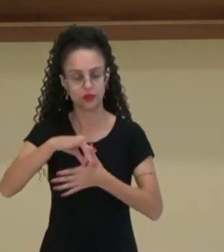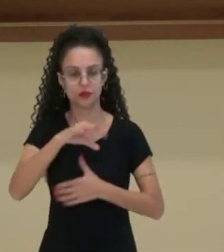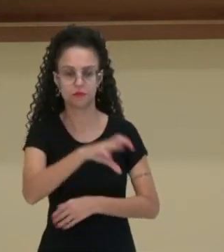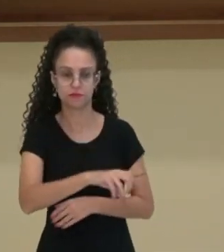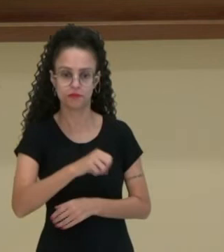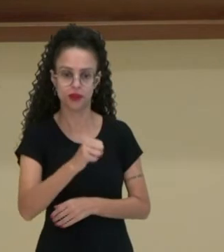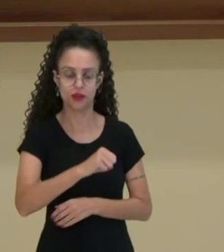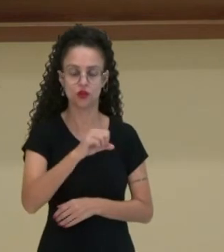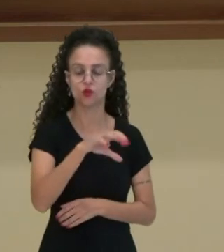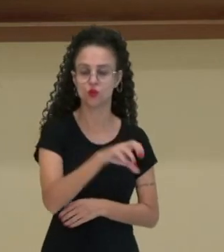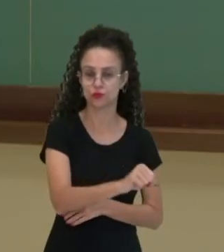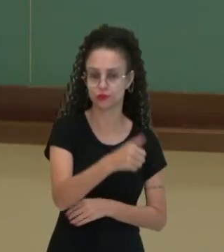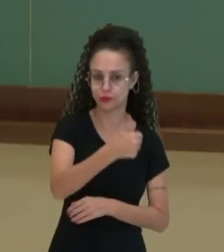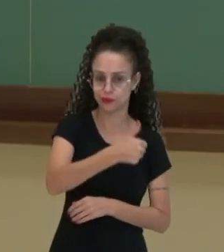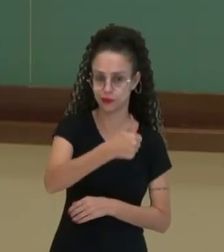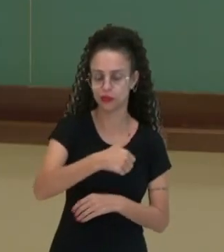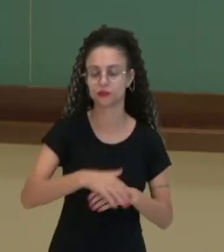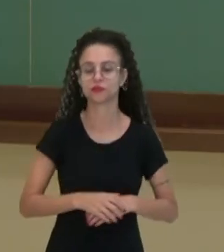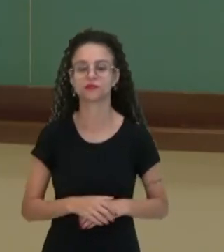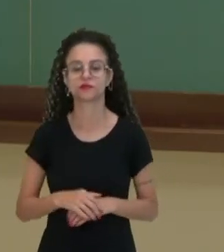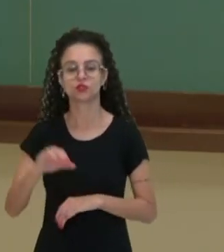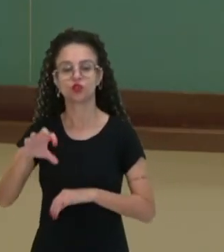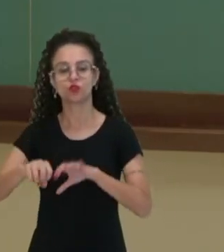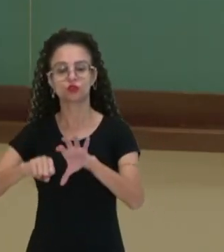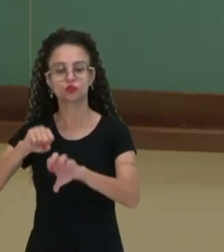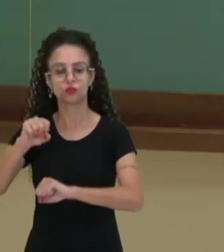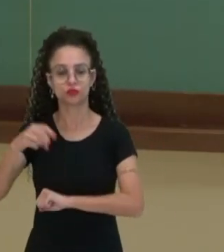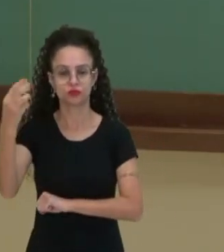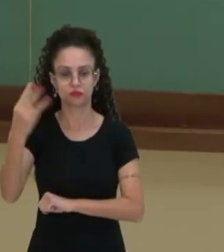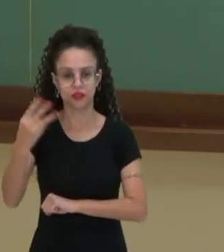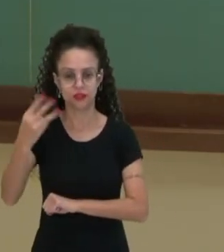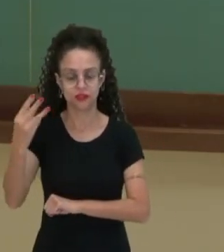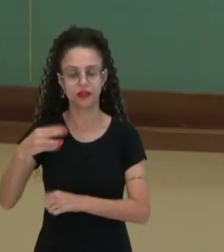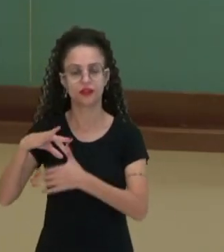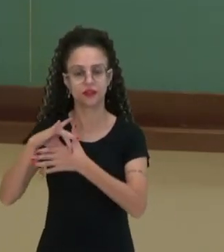consumidor primário. E o consumidor terciário são os